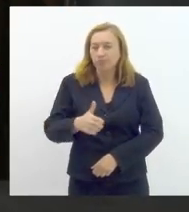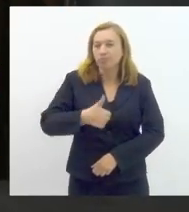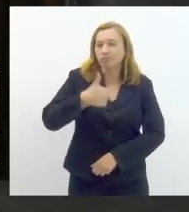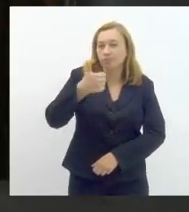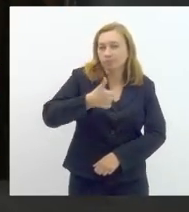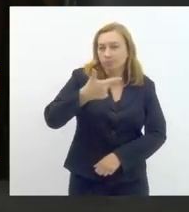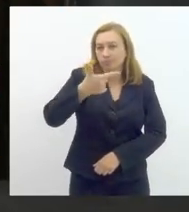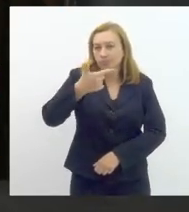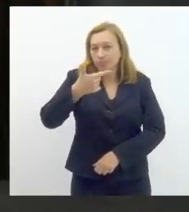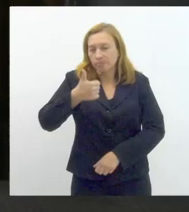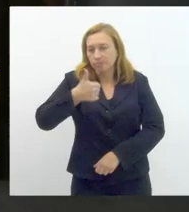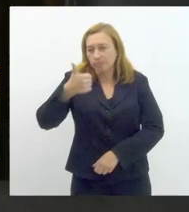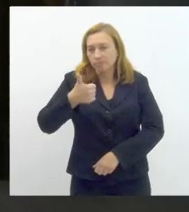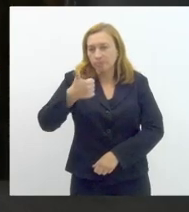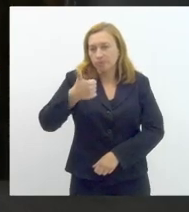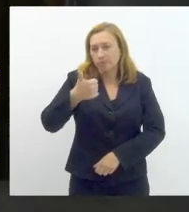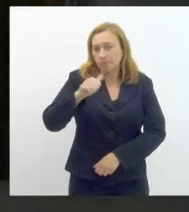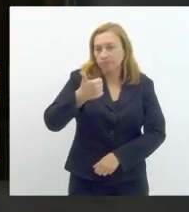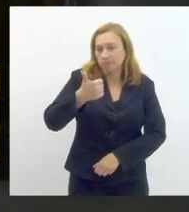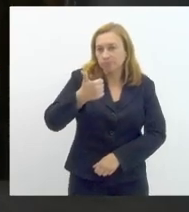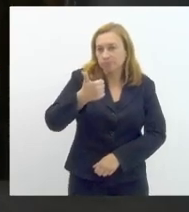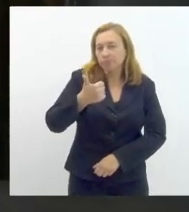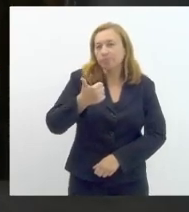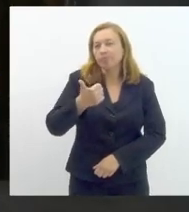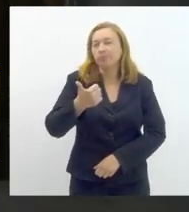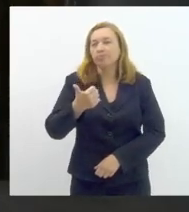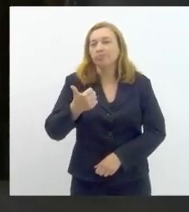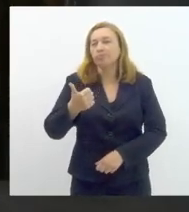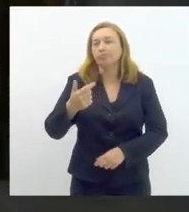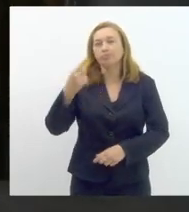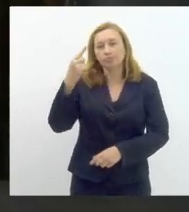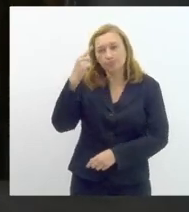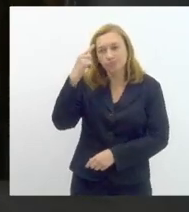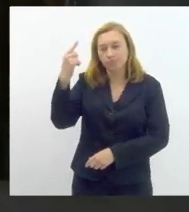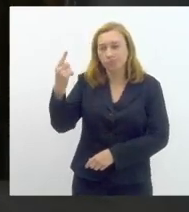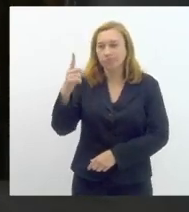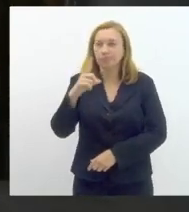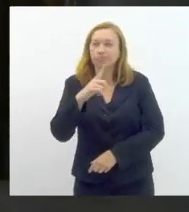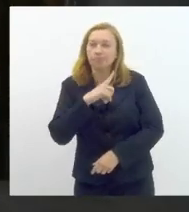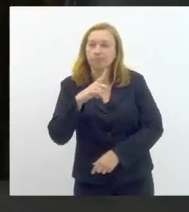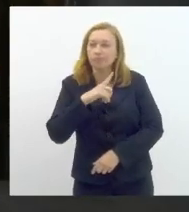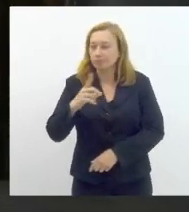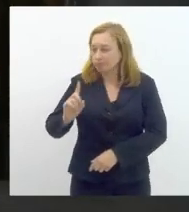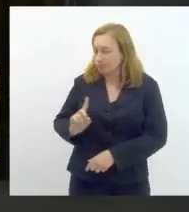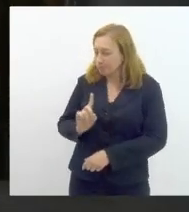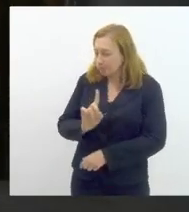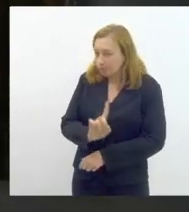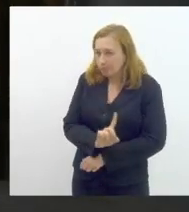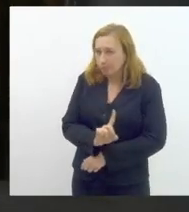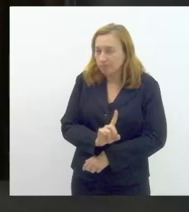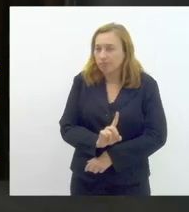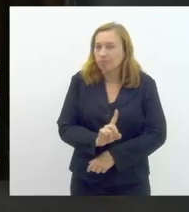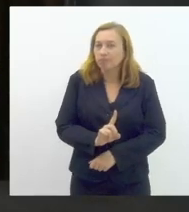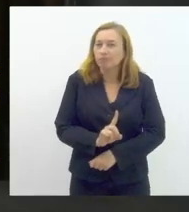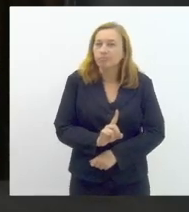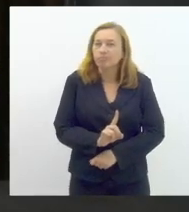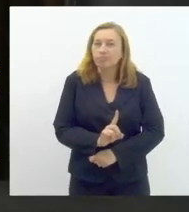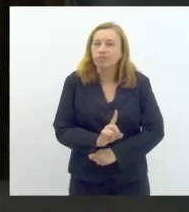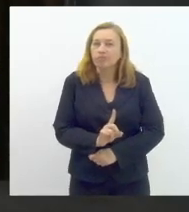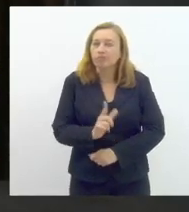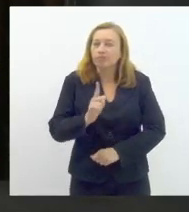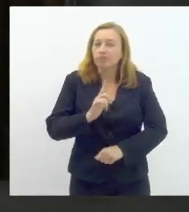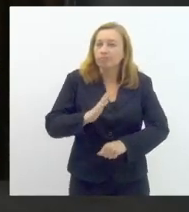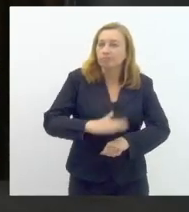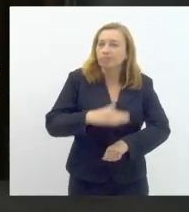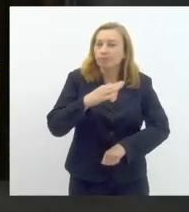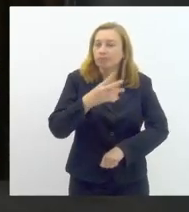11ª edição do Parlamento, ela que deu essa ideia. Eu aqui tenho mais